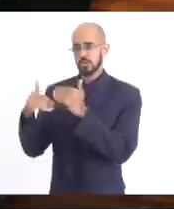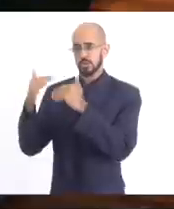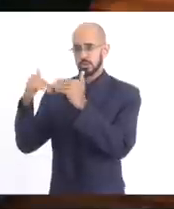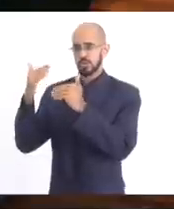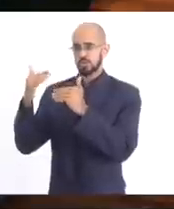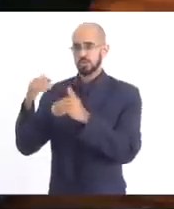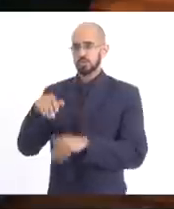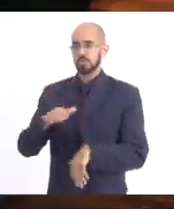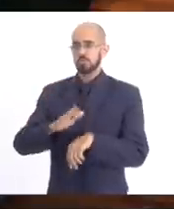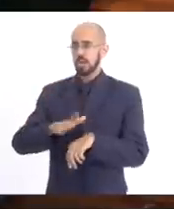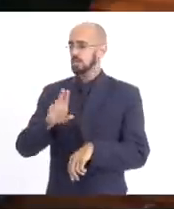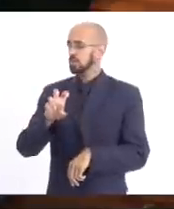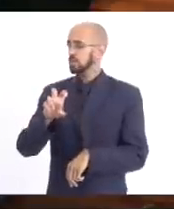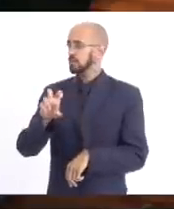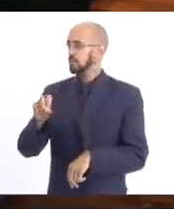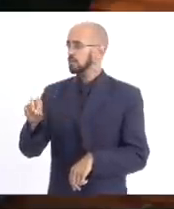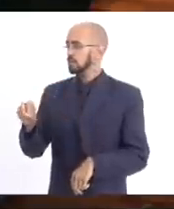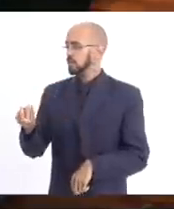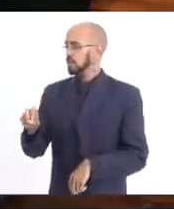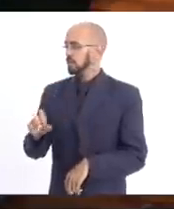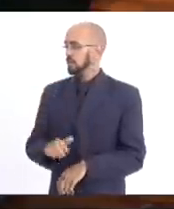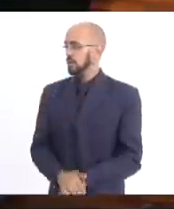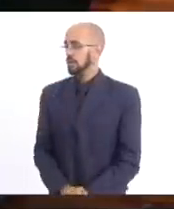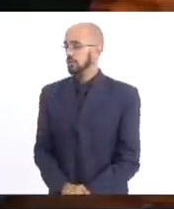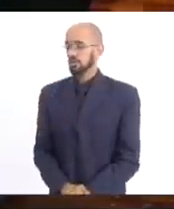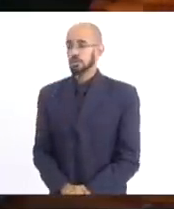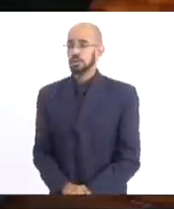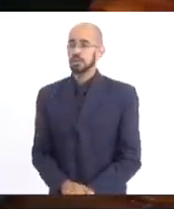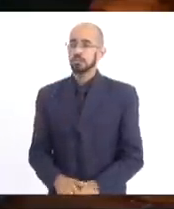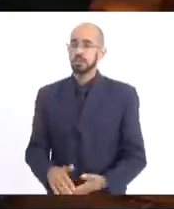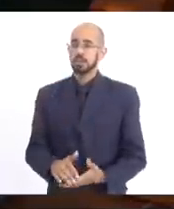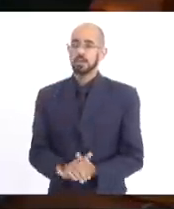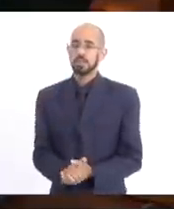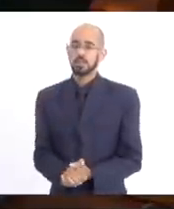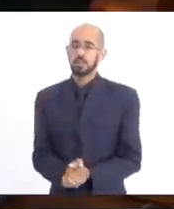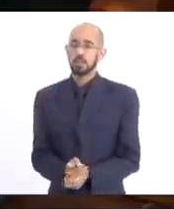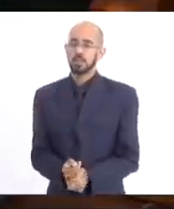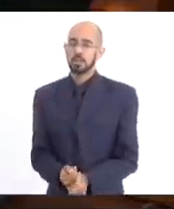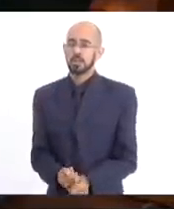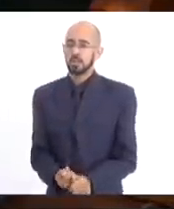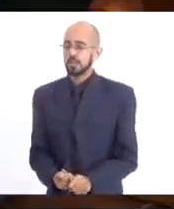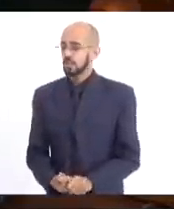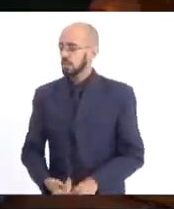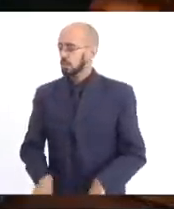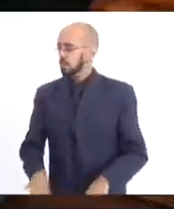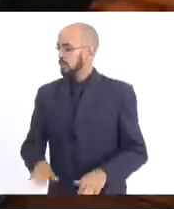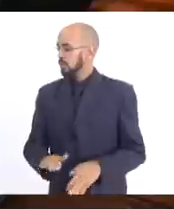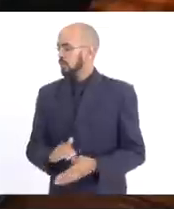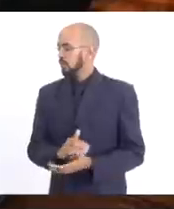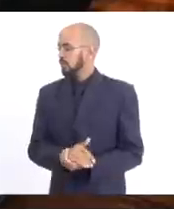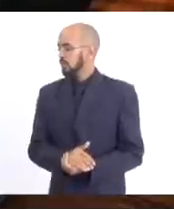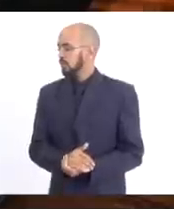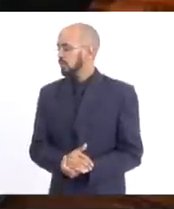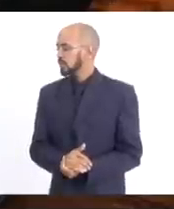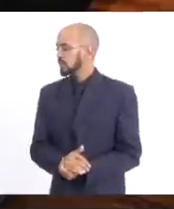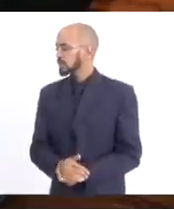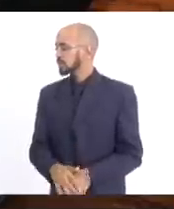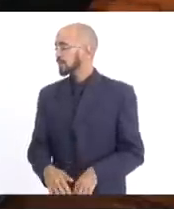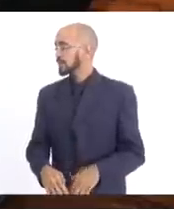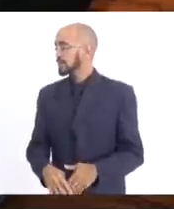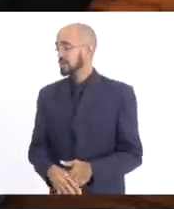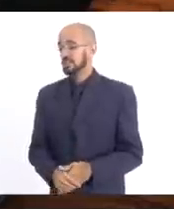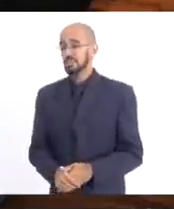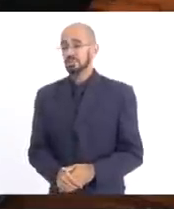500, mais de 500 milhões, isso já vai... Isso não é uma hipótese, deputado Enfermeiro, não é uma hipótese. Se